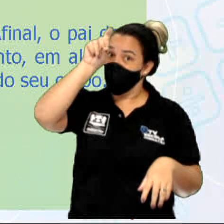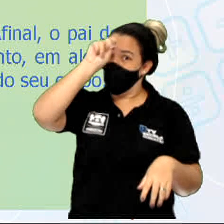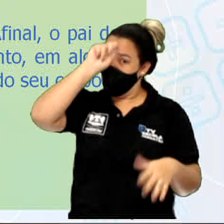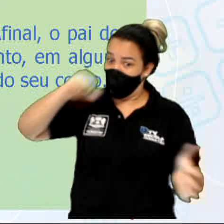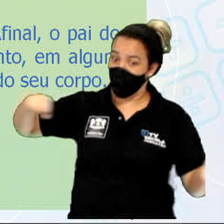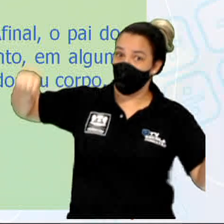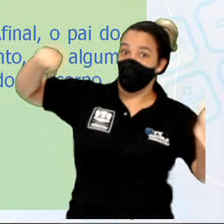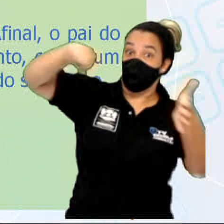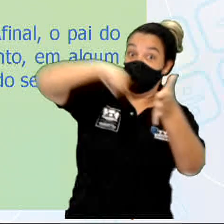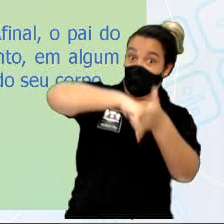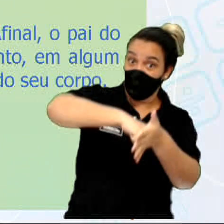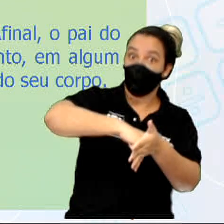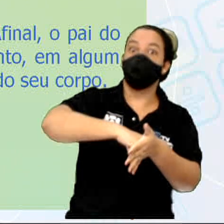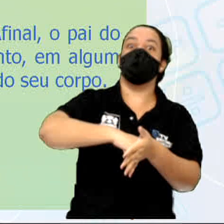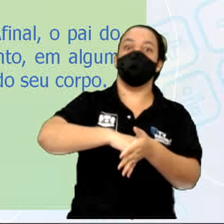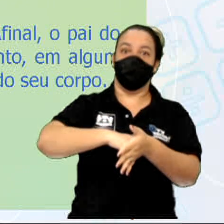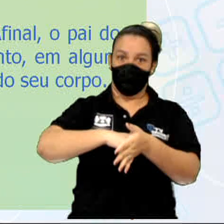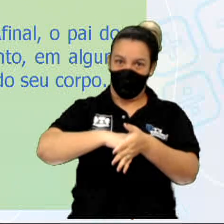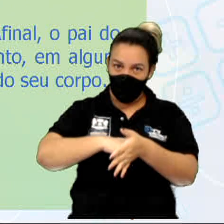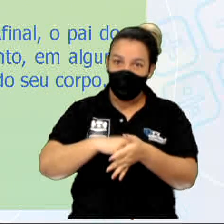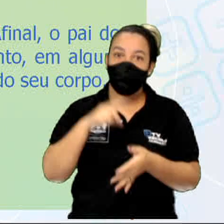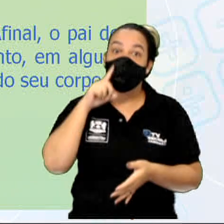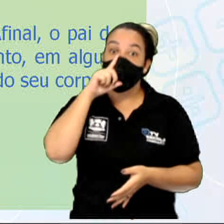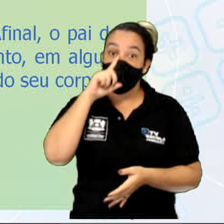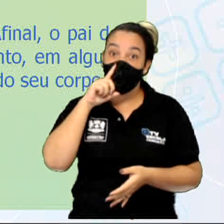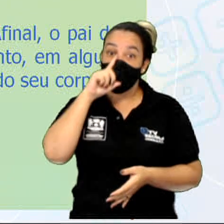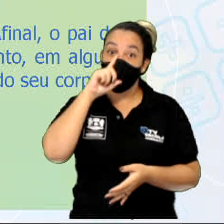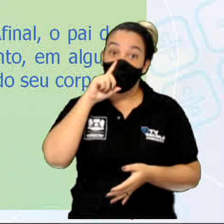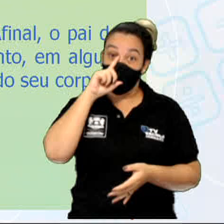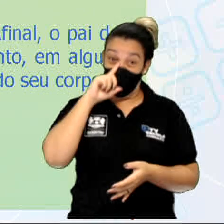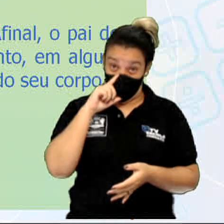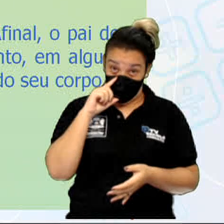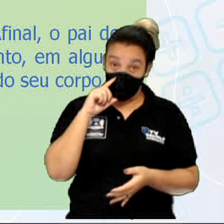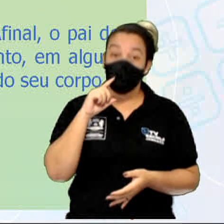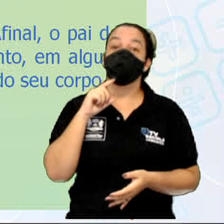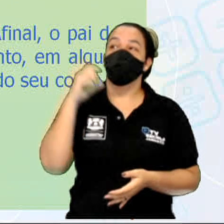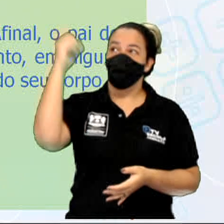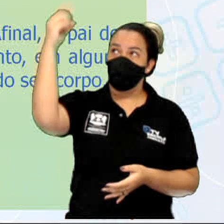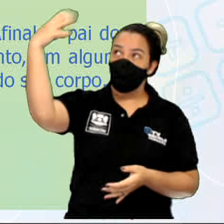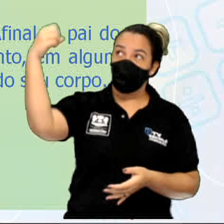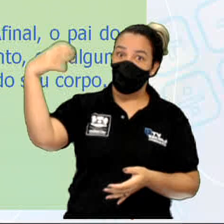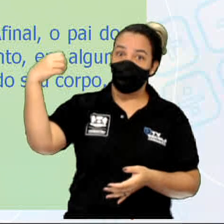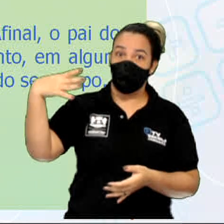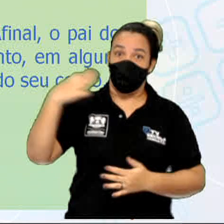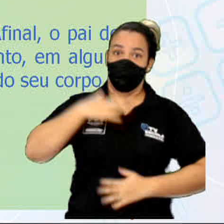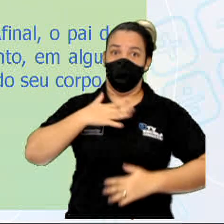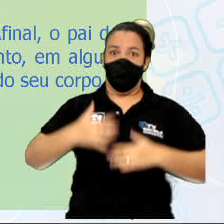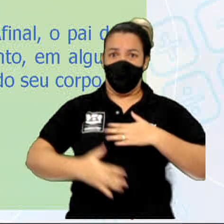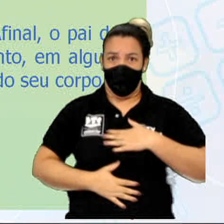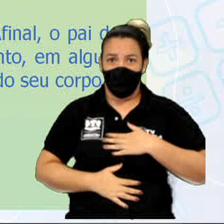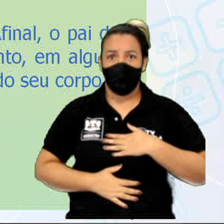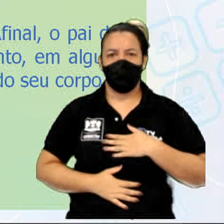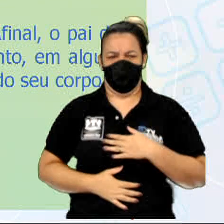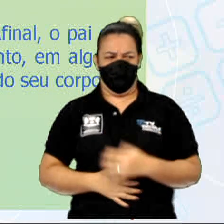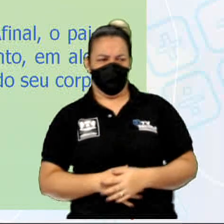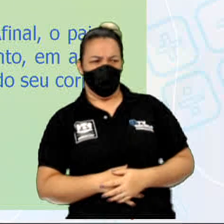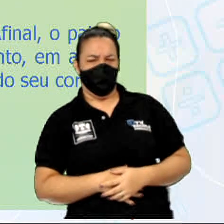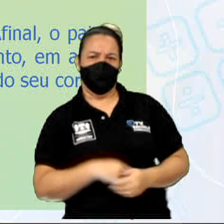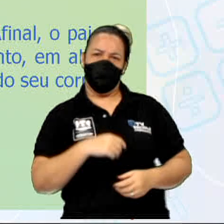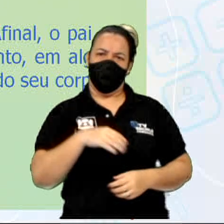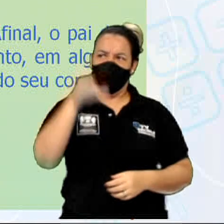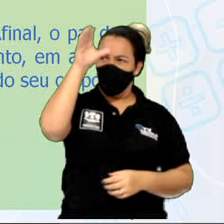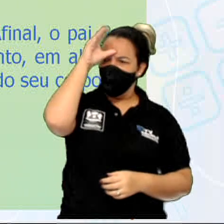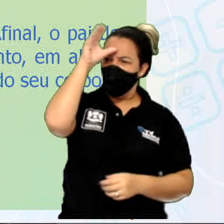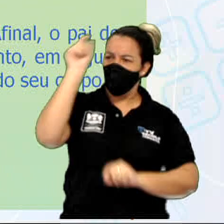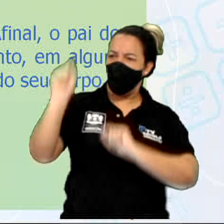gravemente peixado, com pedaços de sinaleira sendo retirados do seu corpo. O que foi que ele disse, tia? Quis saber o